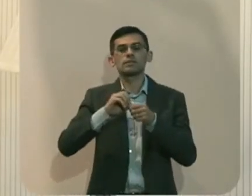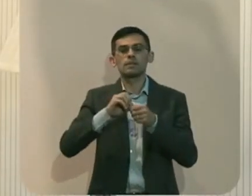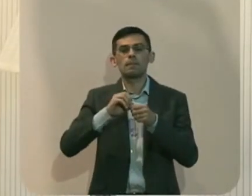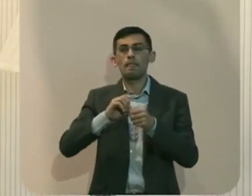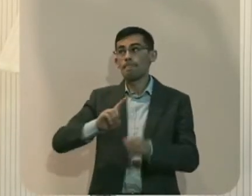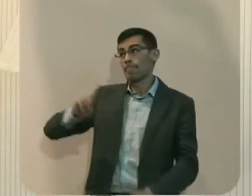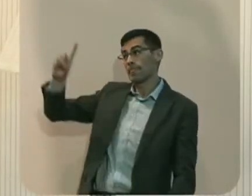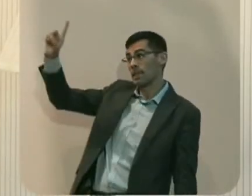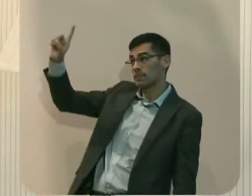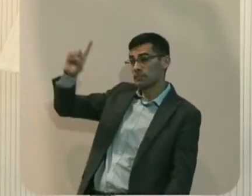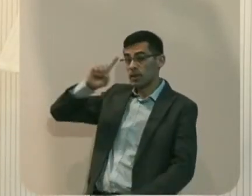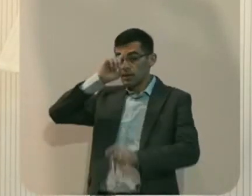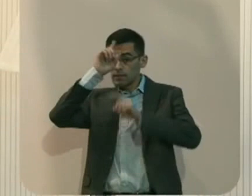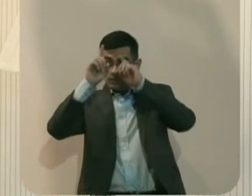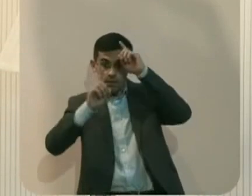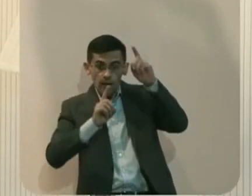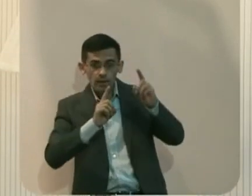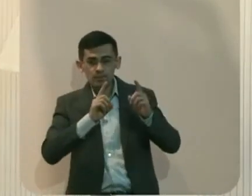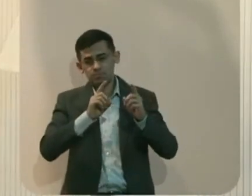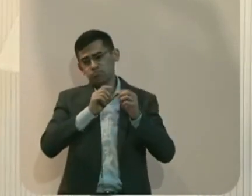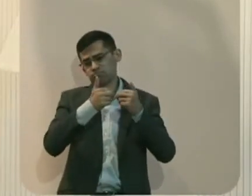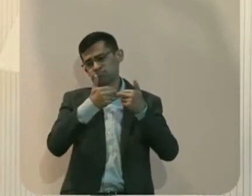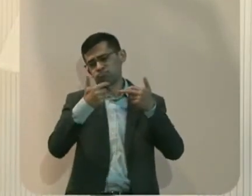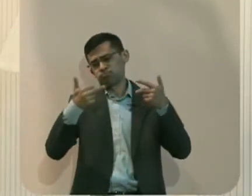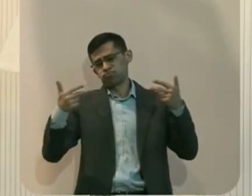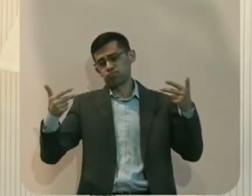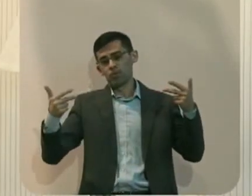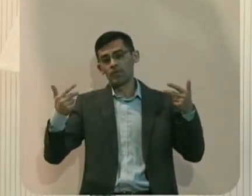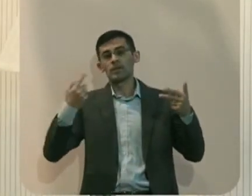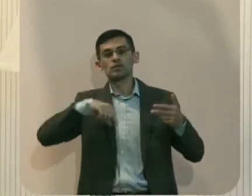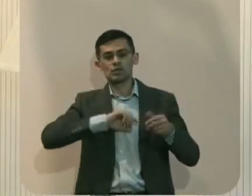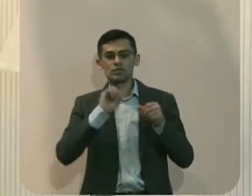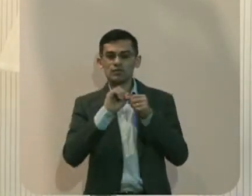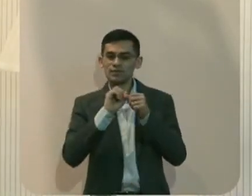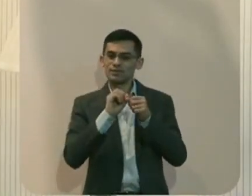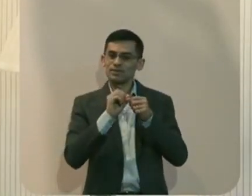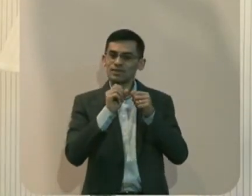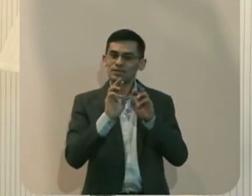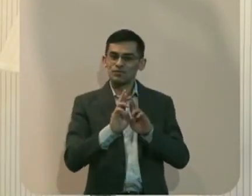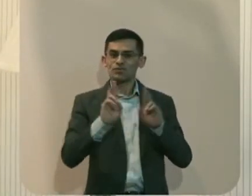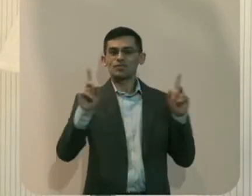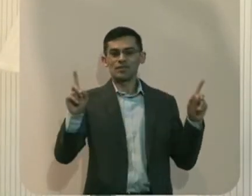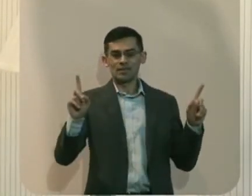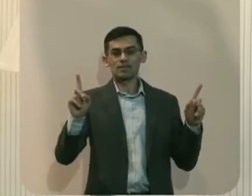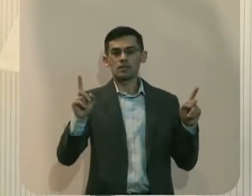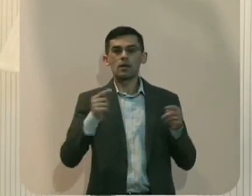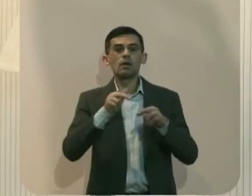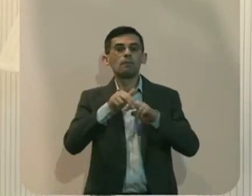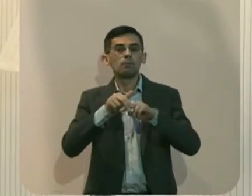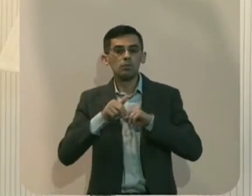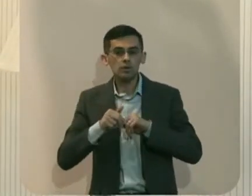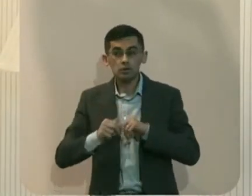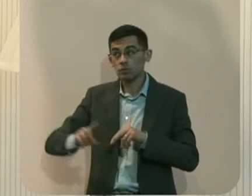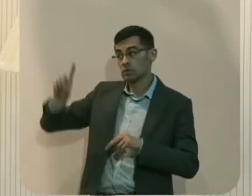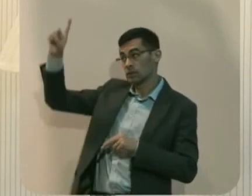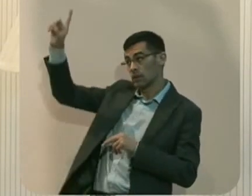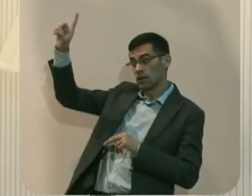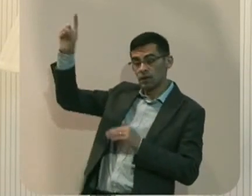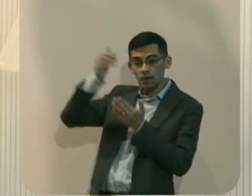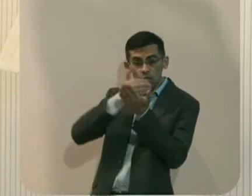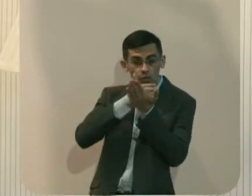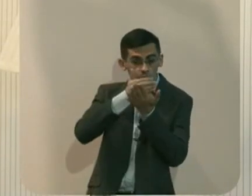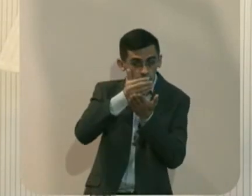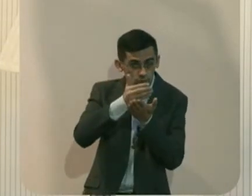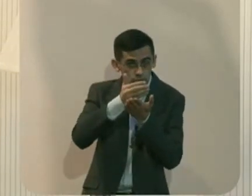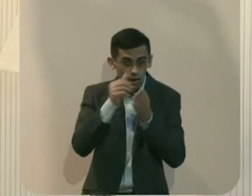vem a criatividade, a iluminação, e a gente vai se reinventando nos processos. Por isso é dele o começo,